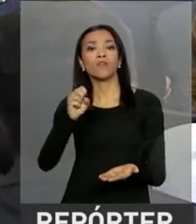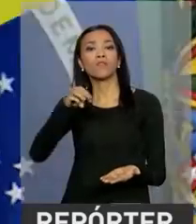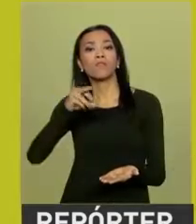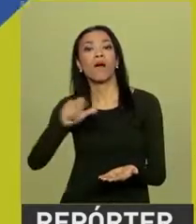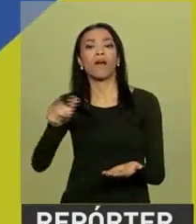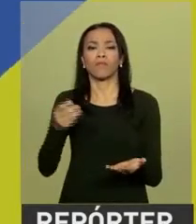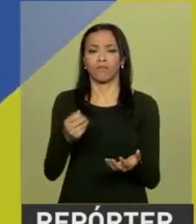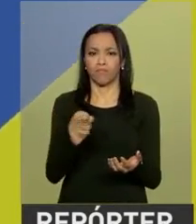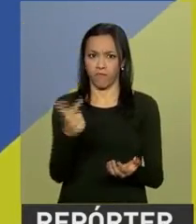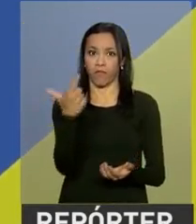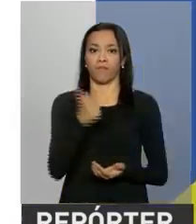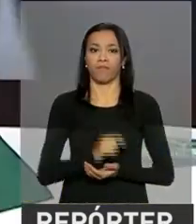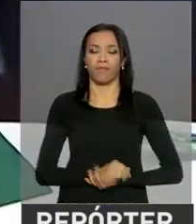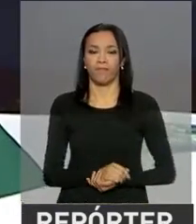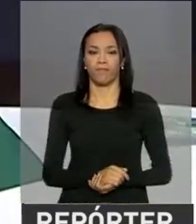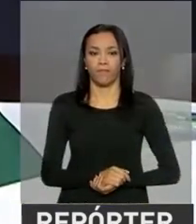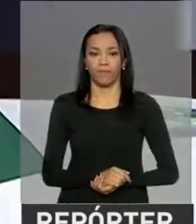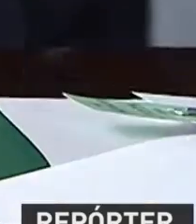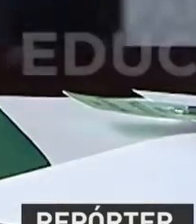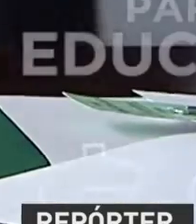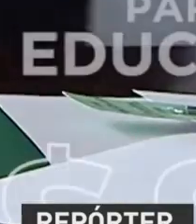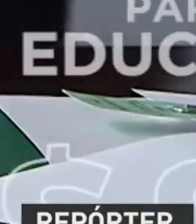Bolsa Família.